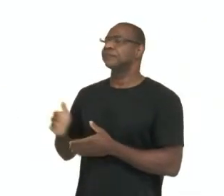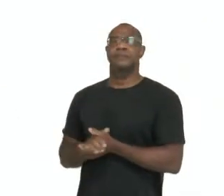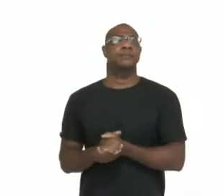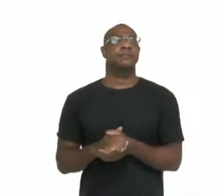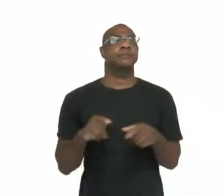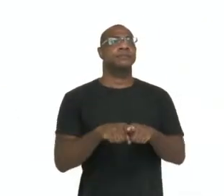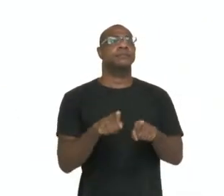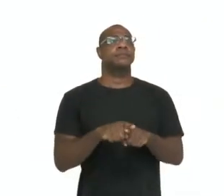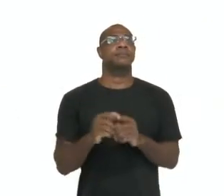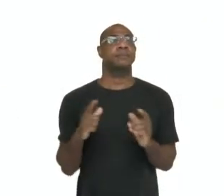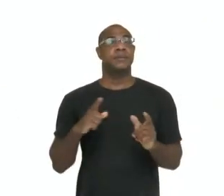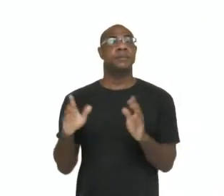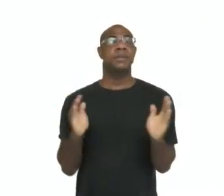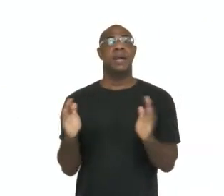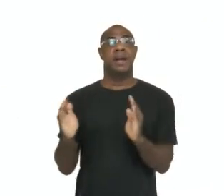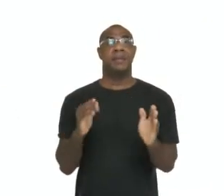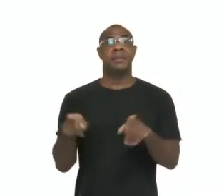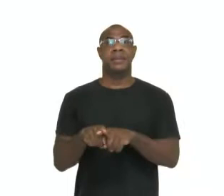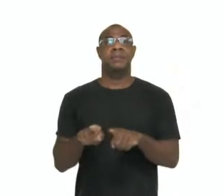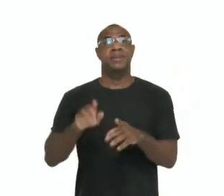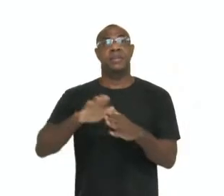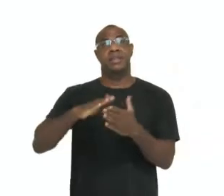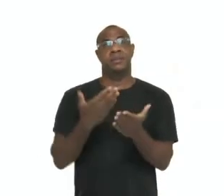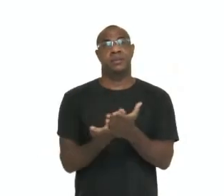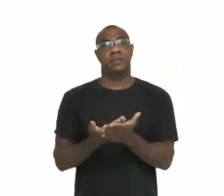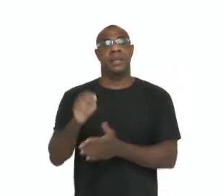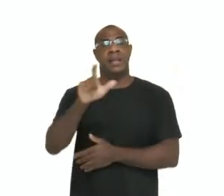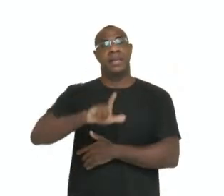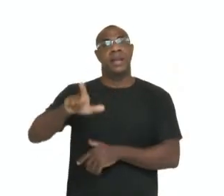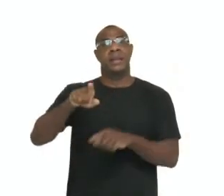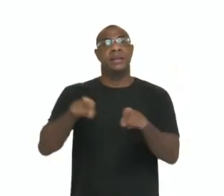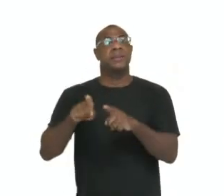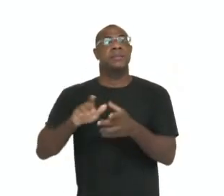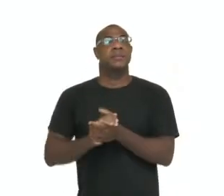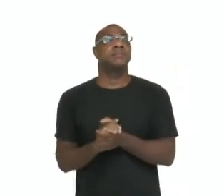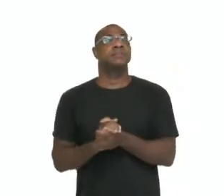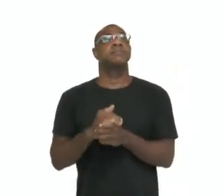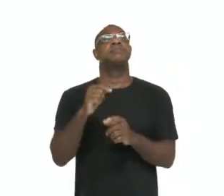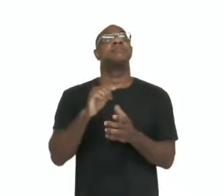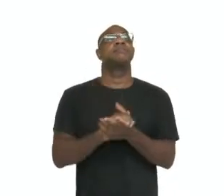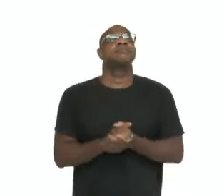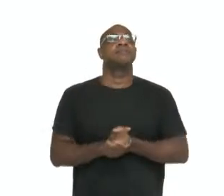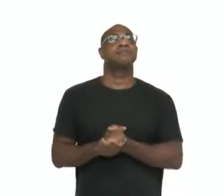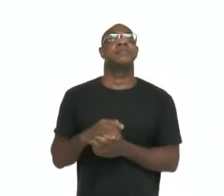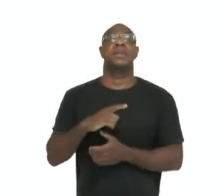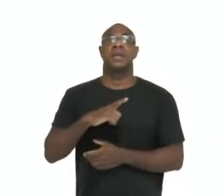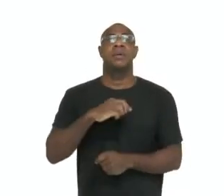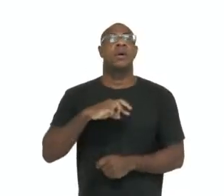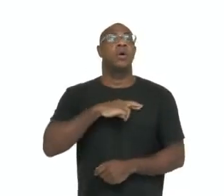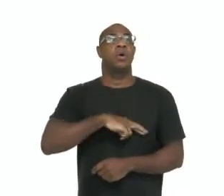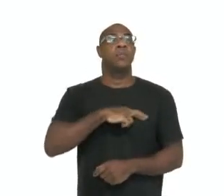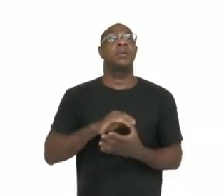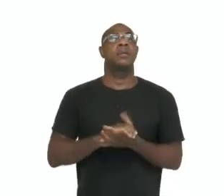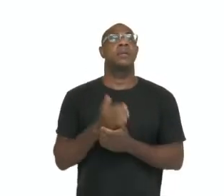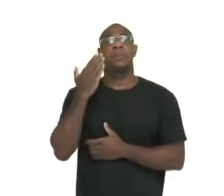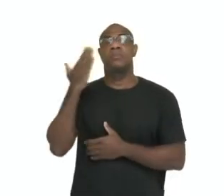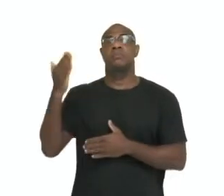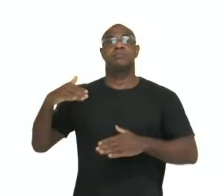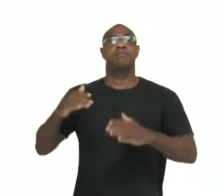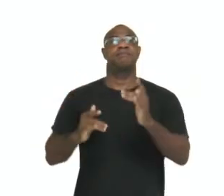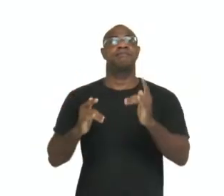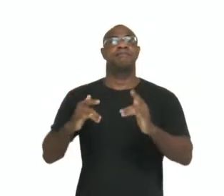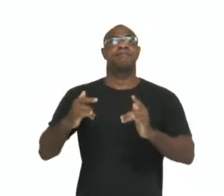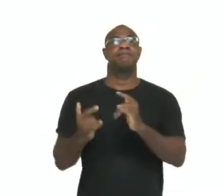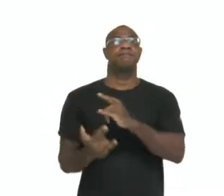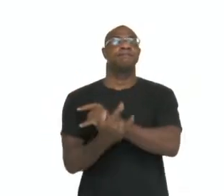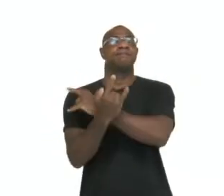também a época ou escola literária. Então, em relação ao tipo de abordagem, nós podemos ter o romance urbano, como